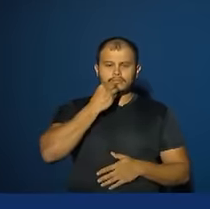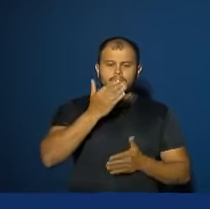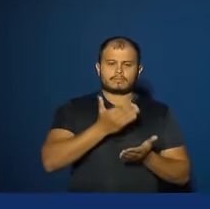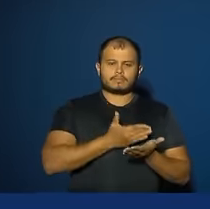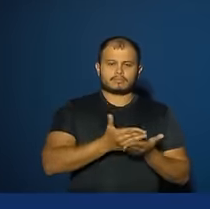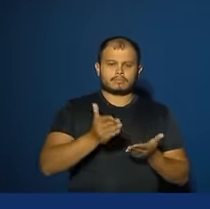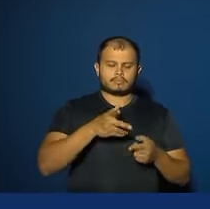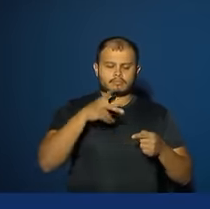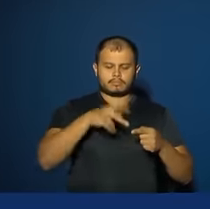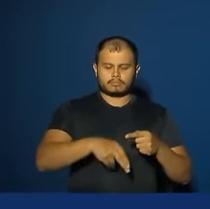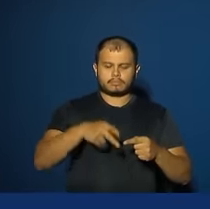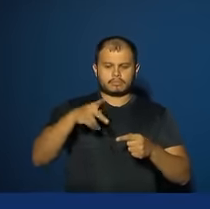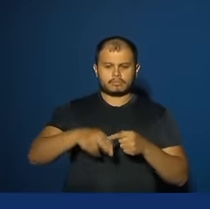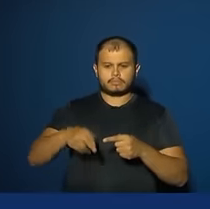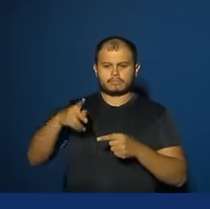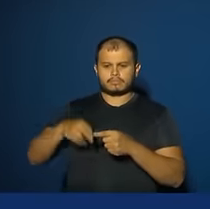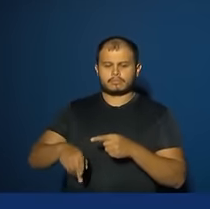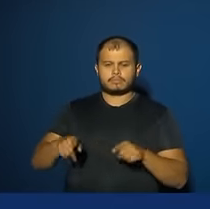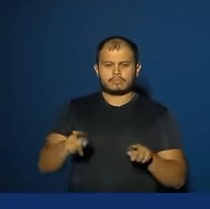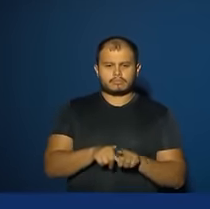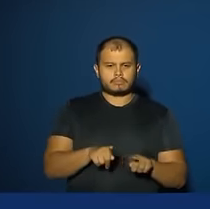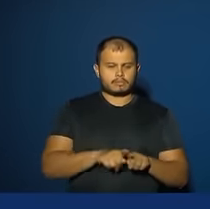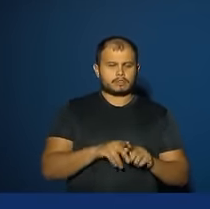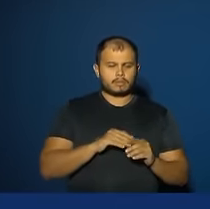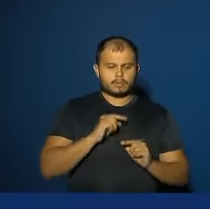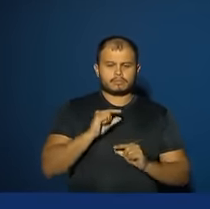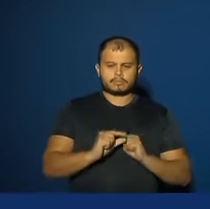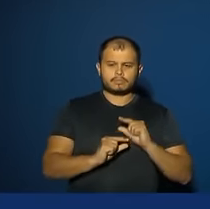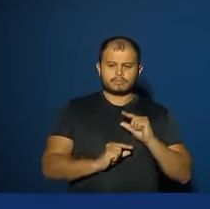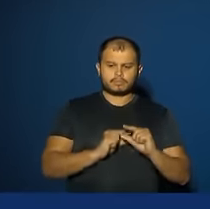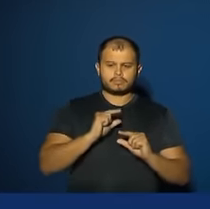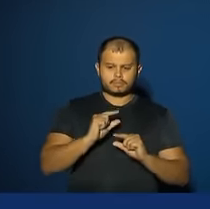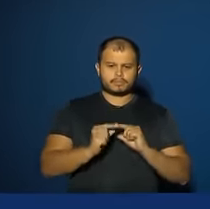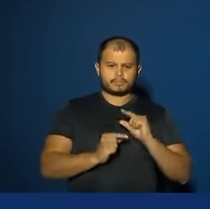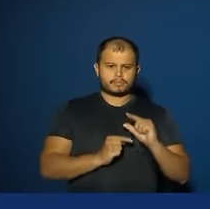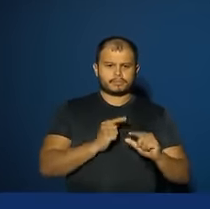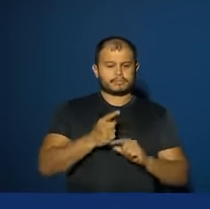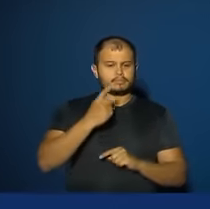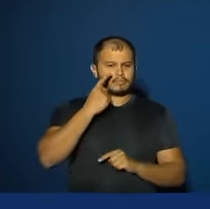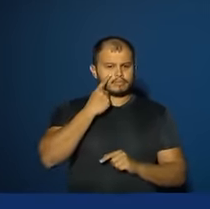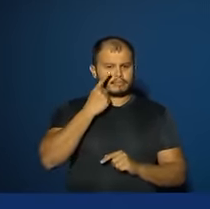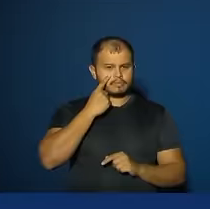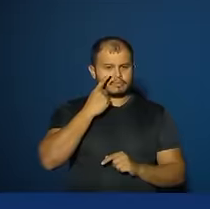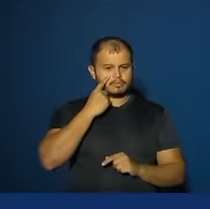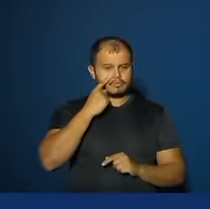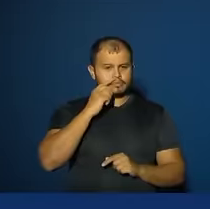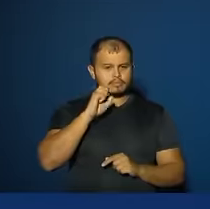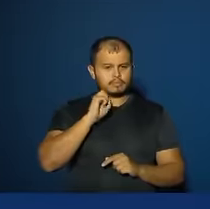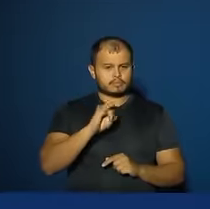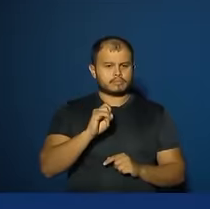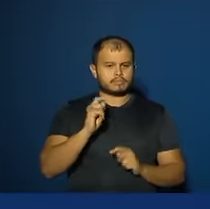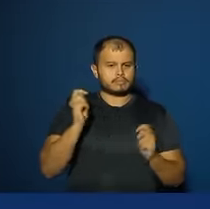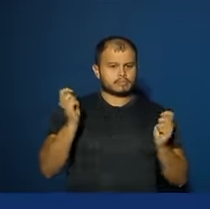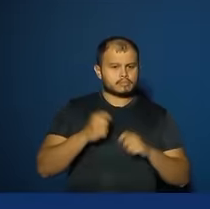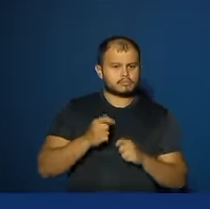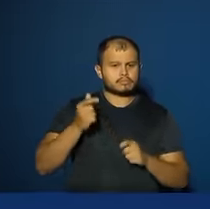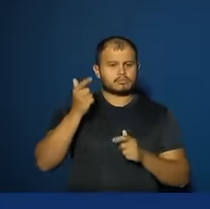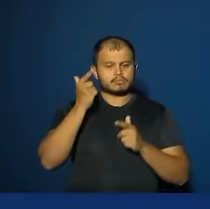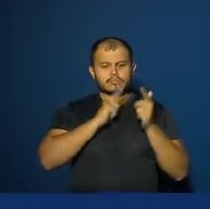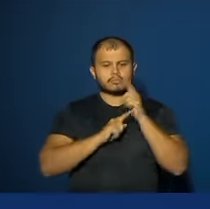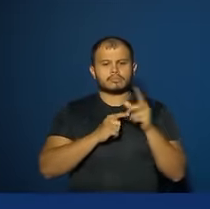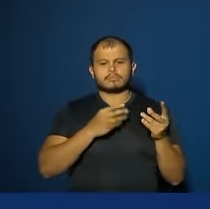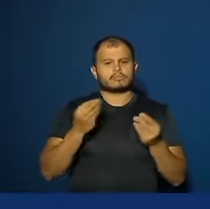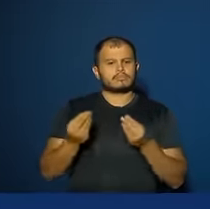de corte e aí devagar, vamos dizer assim, né, tateando, vendo realmente até onde vai a taxa de